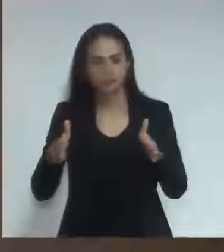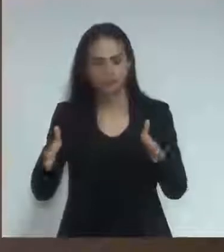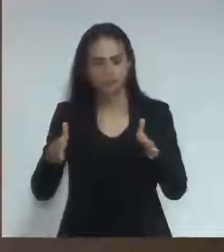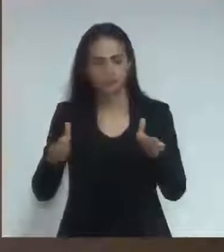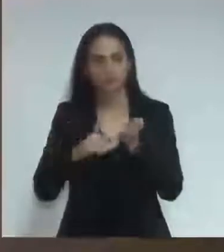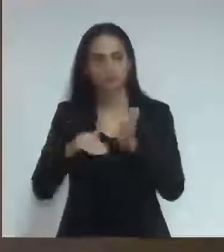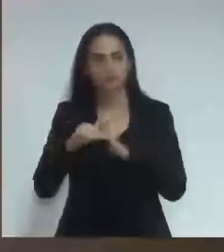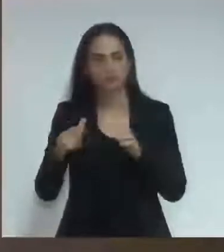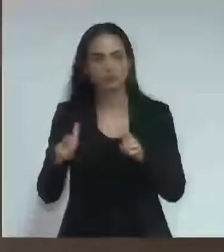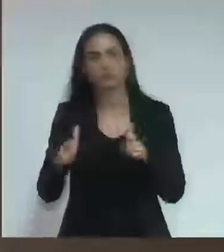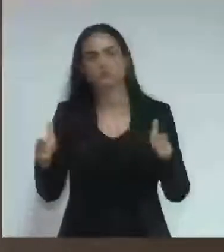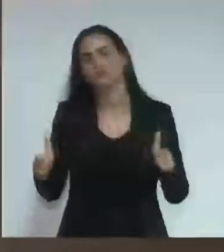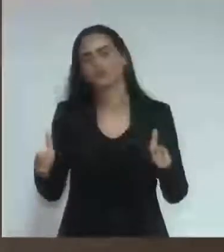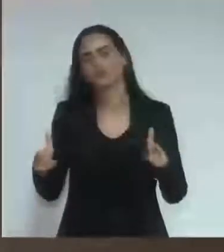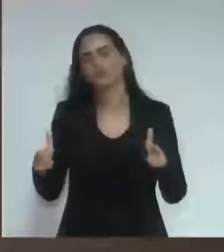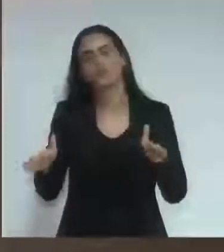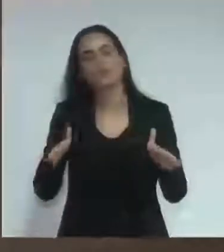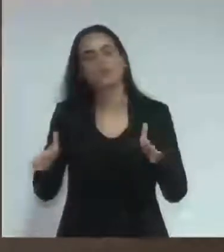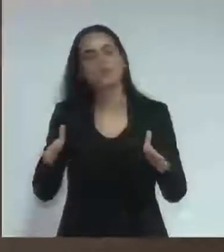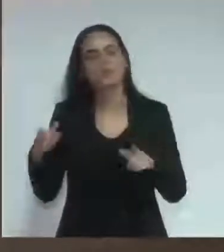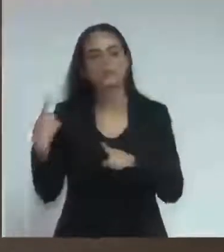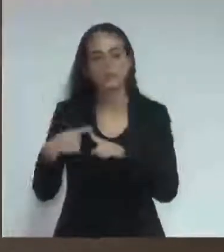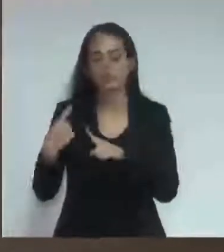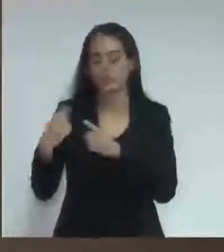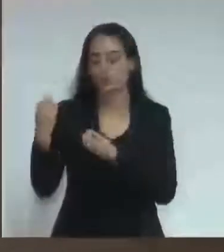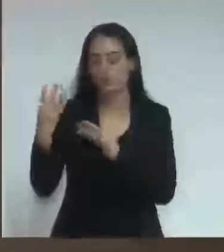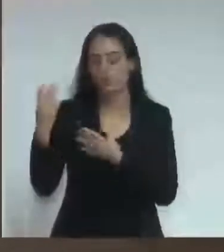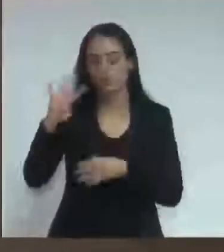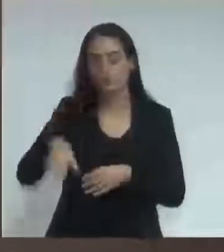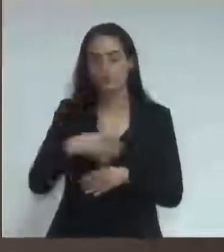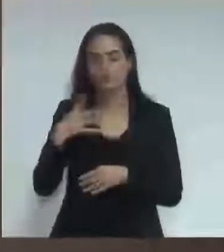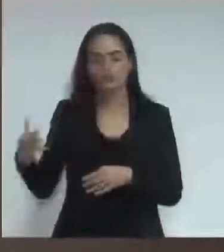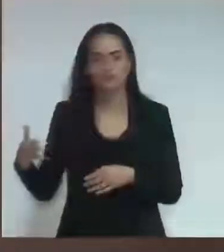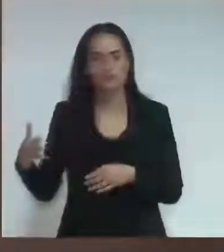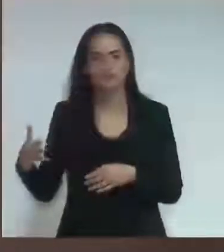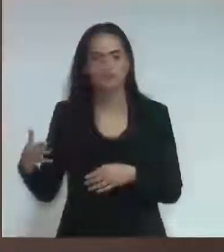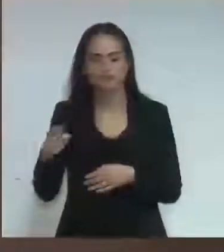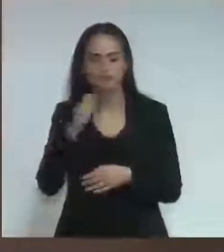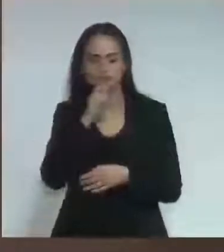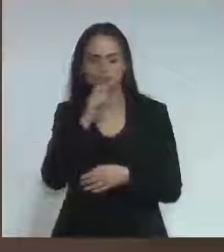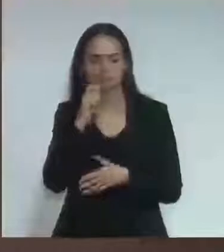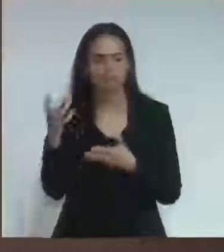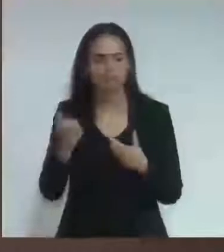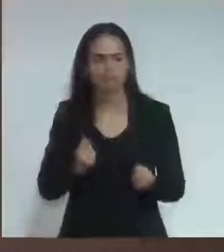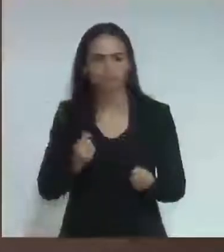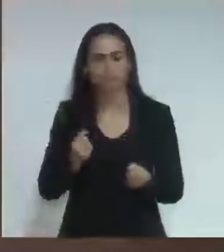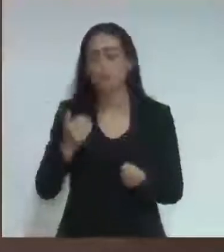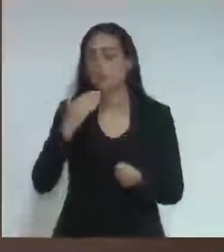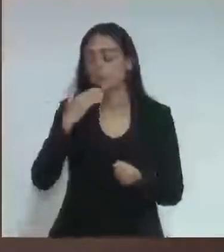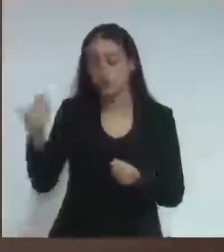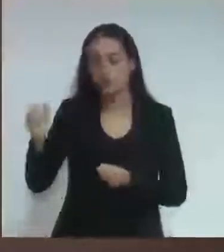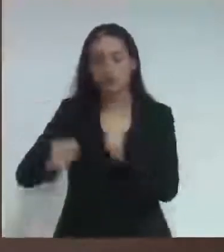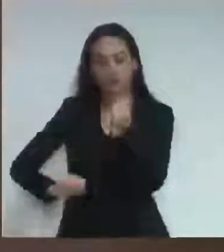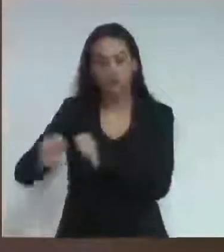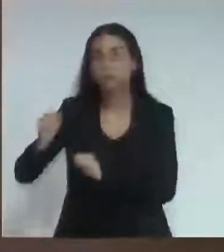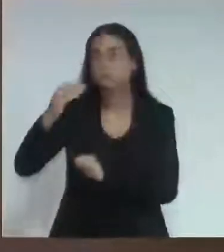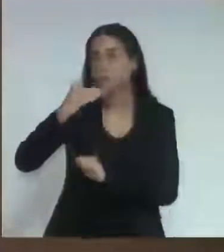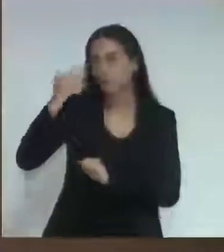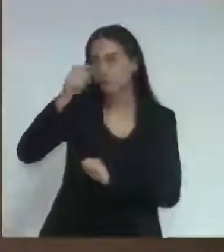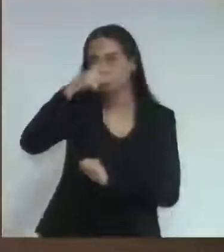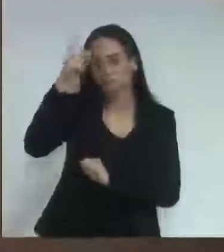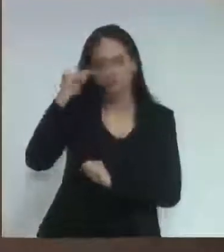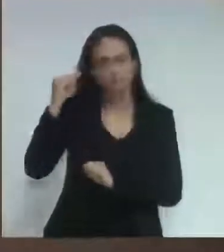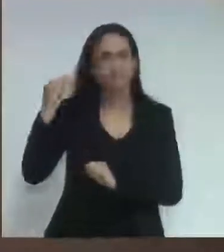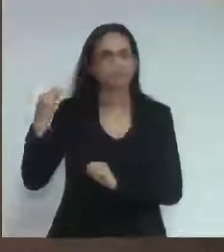alguns documentos, sobretudo informações a respeito da planilha que foi solicitada. Solicitamos à empresa, solicitamos à prefeitura já